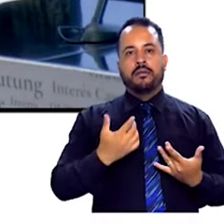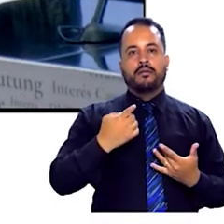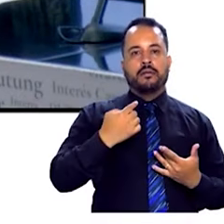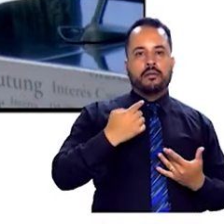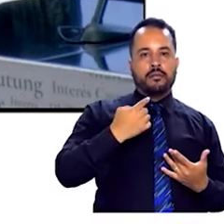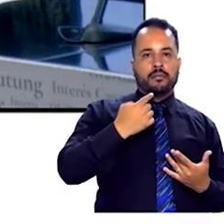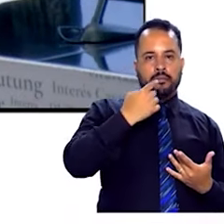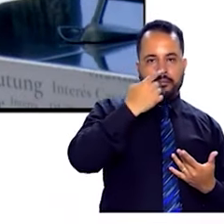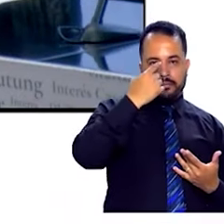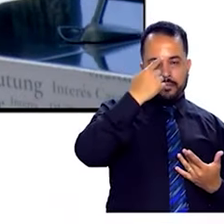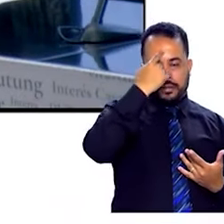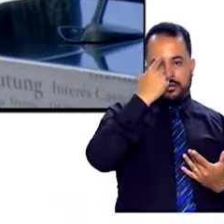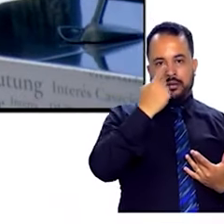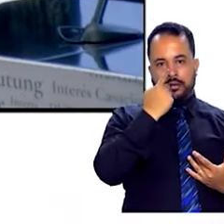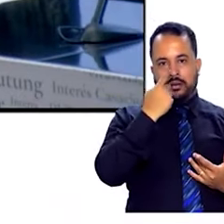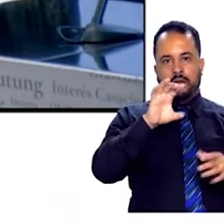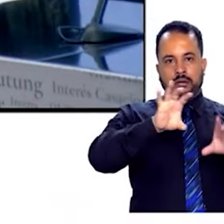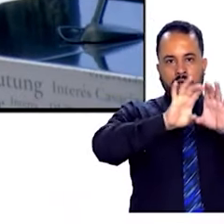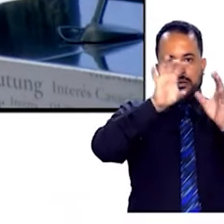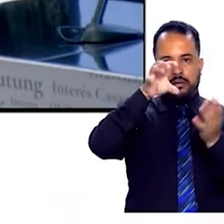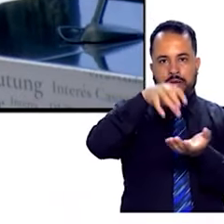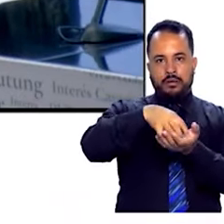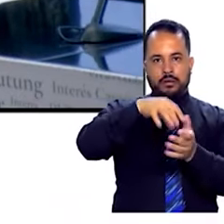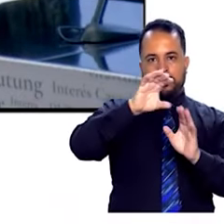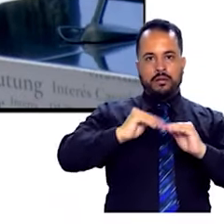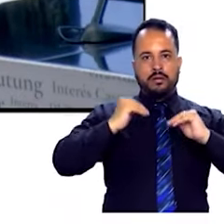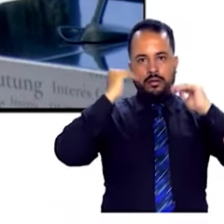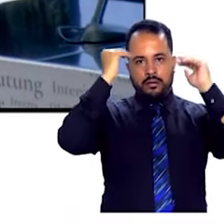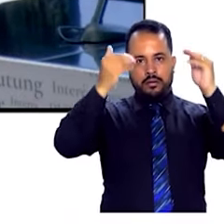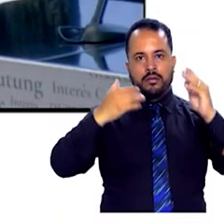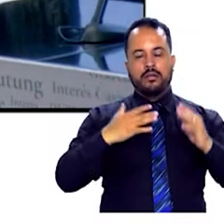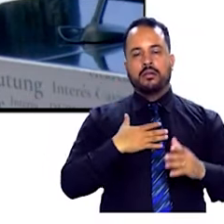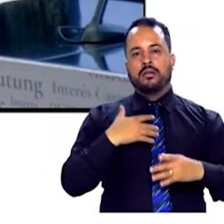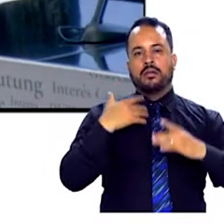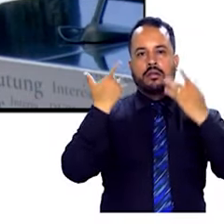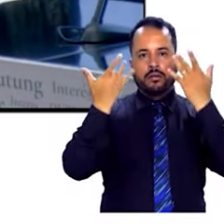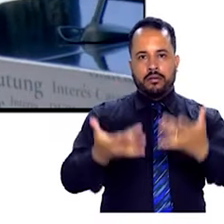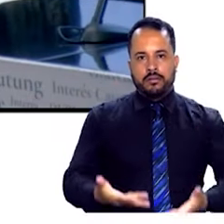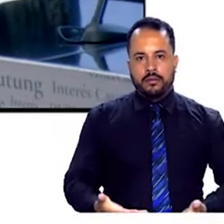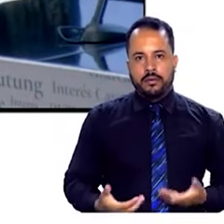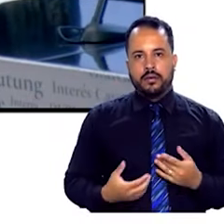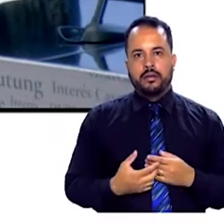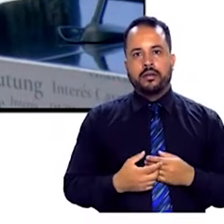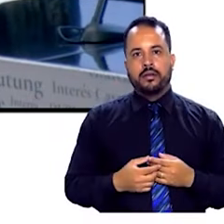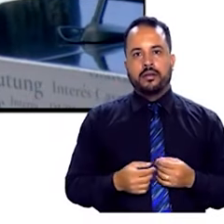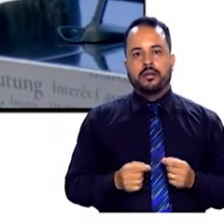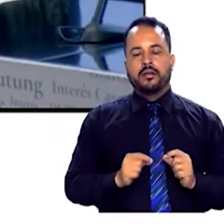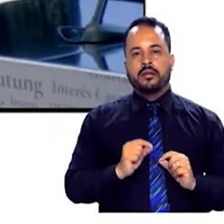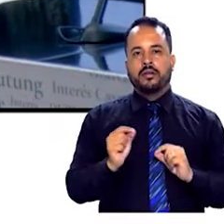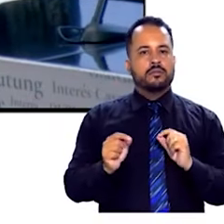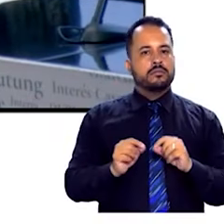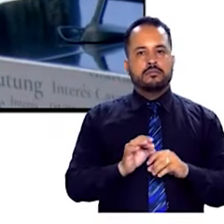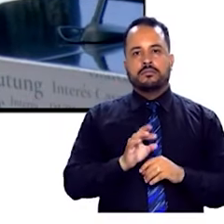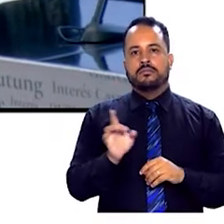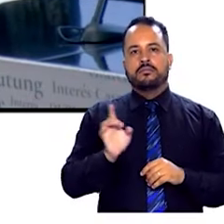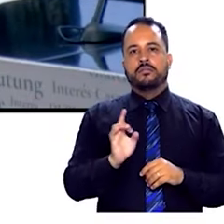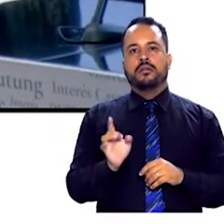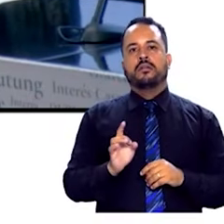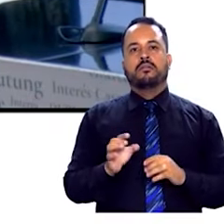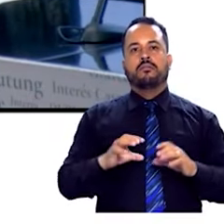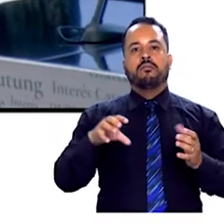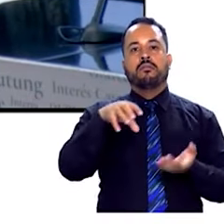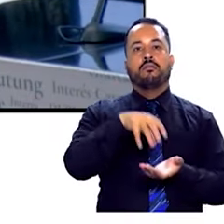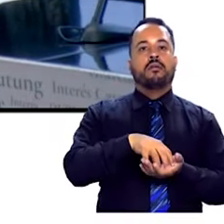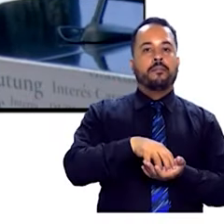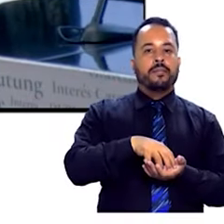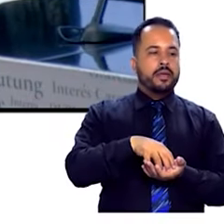peru e isto que eu vou falar e não é só paraa corte suprema do Peru